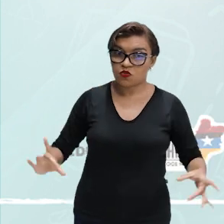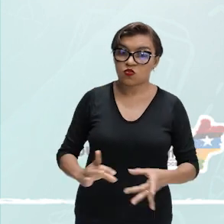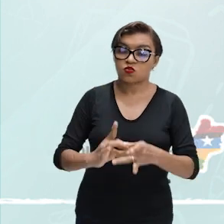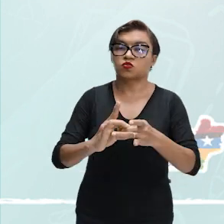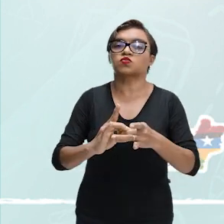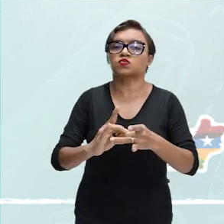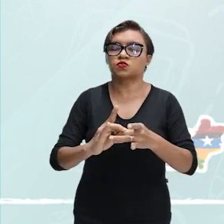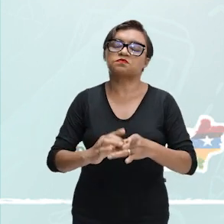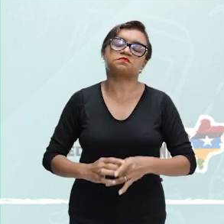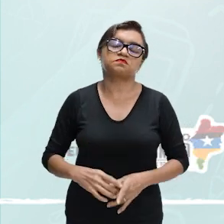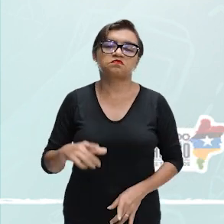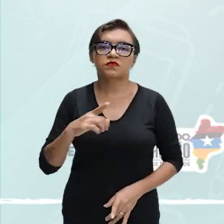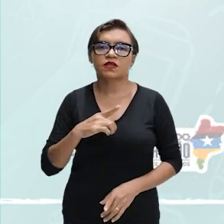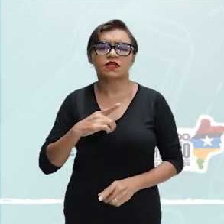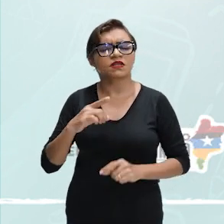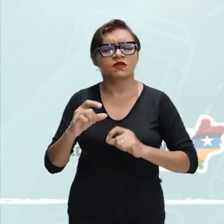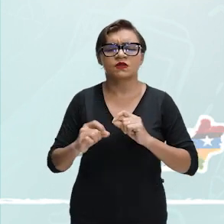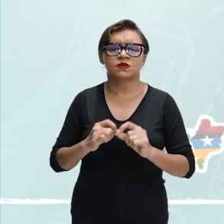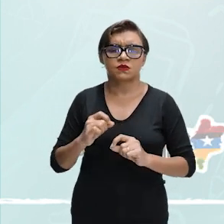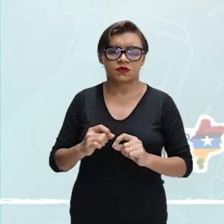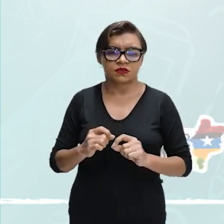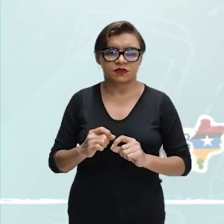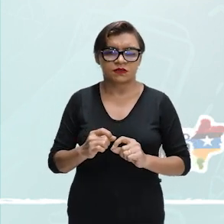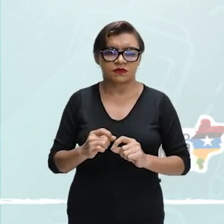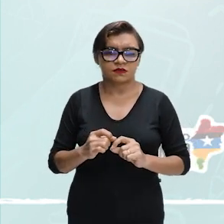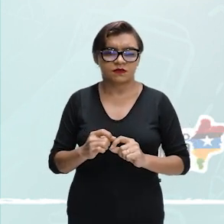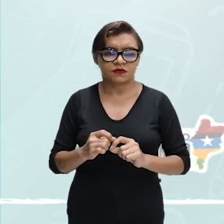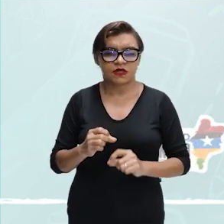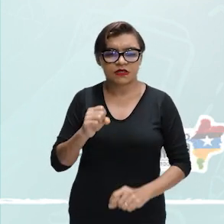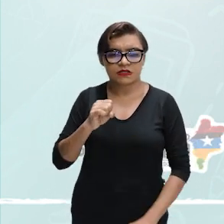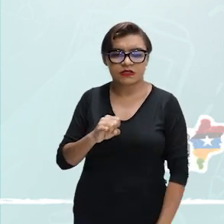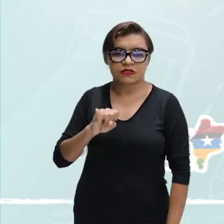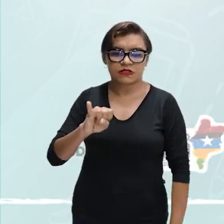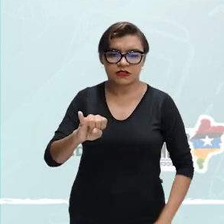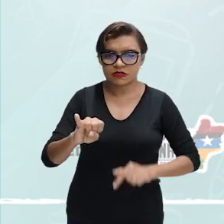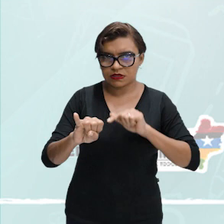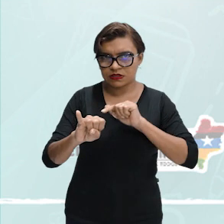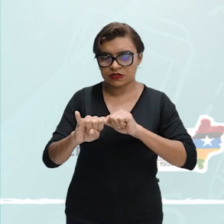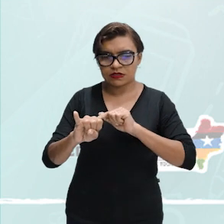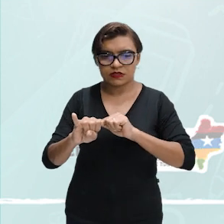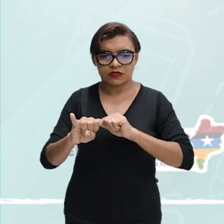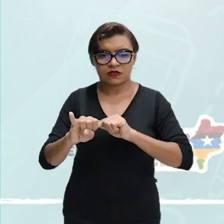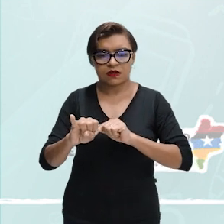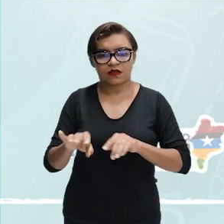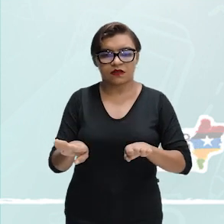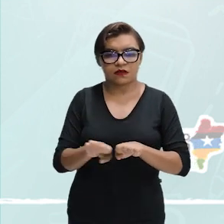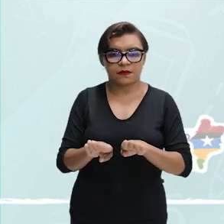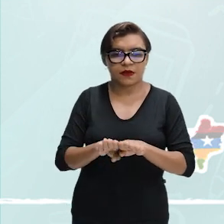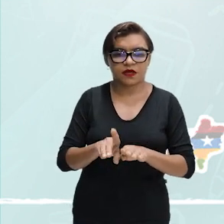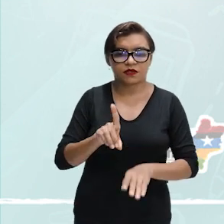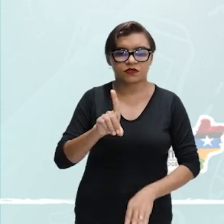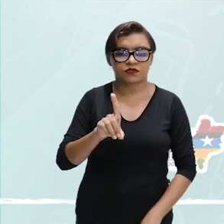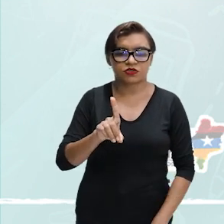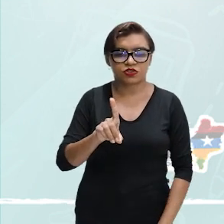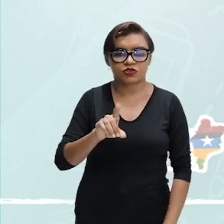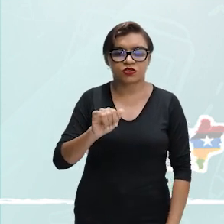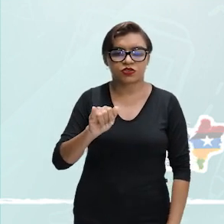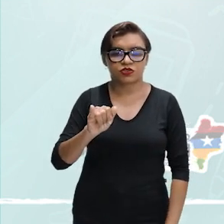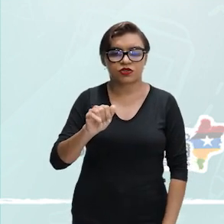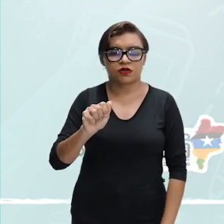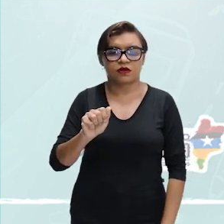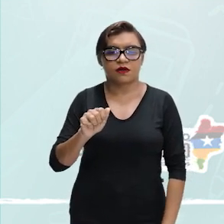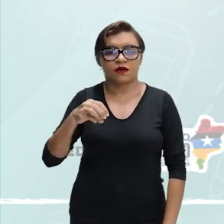aqui a sílica fundida, o diamante e o vidro. Já entra na classe